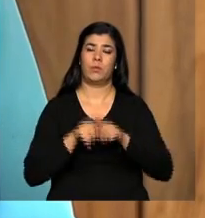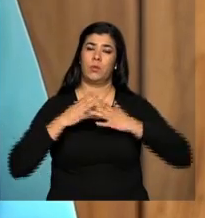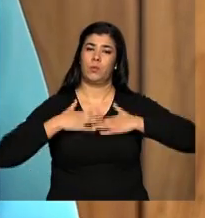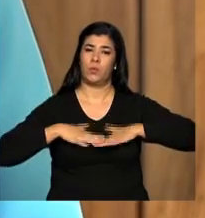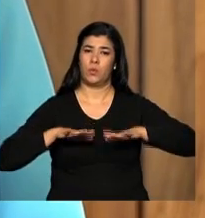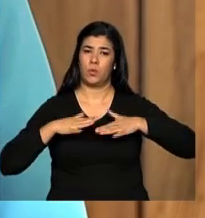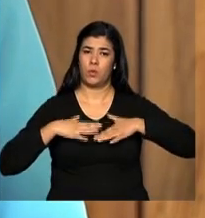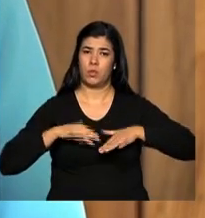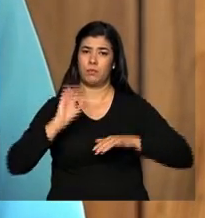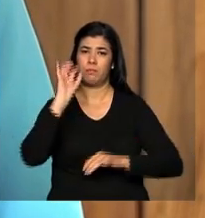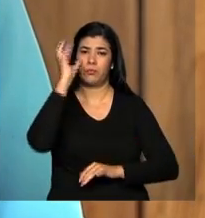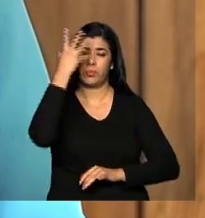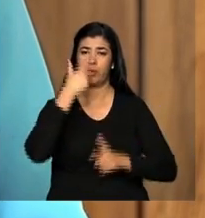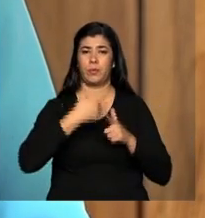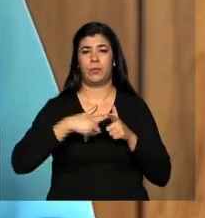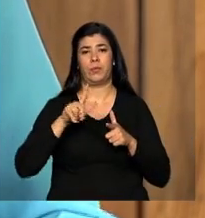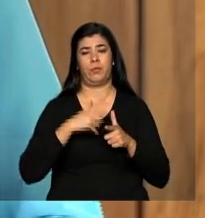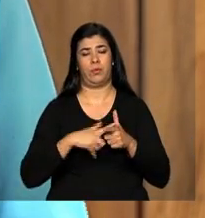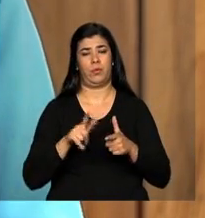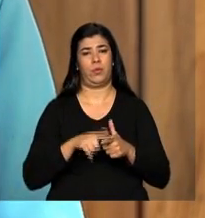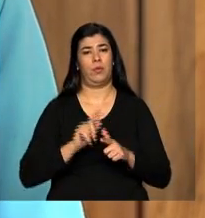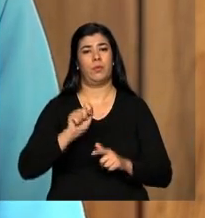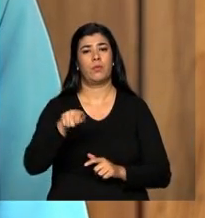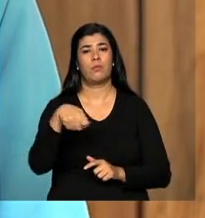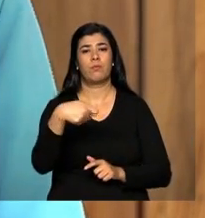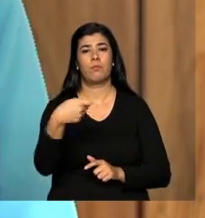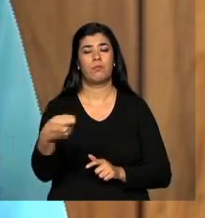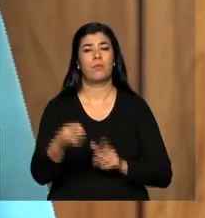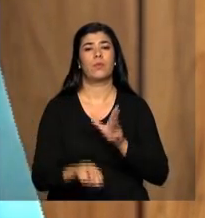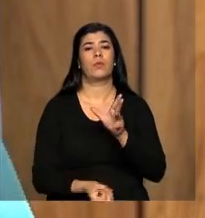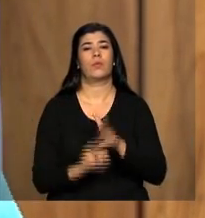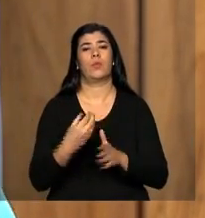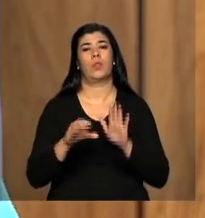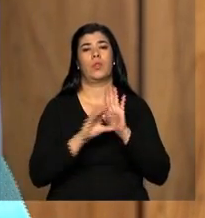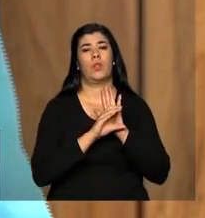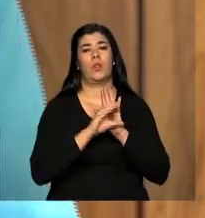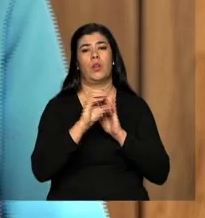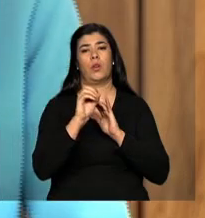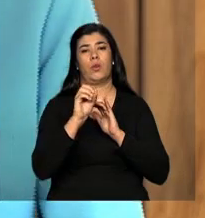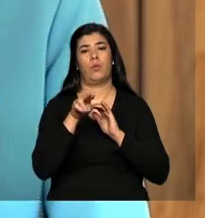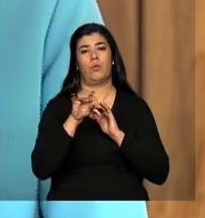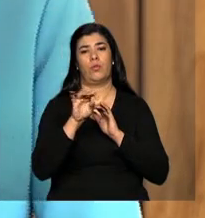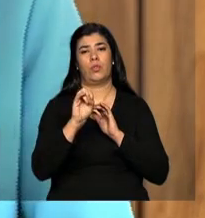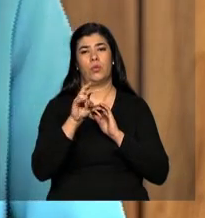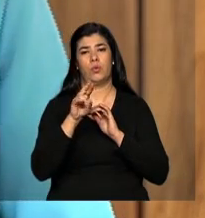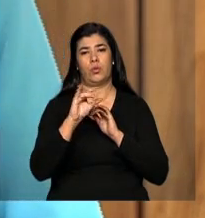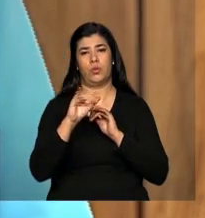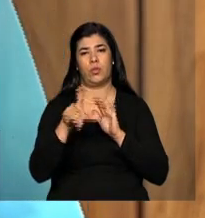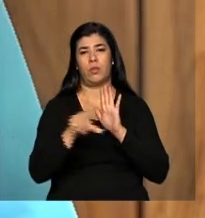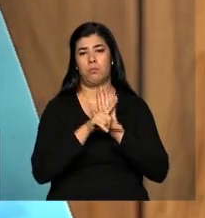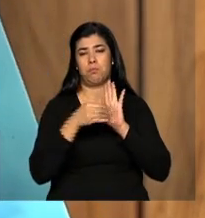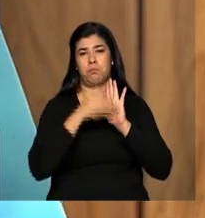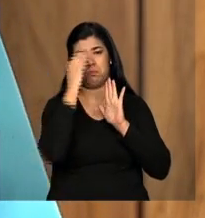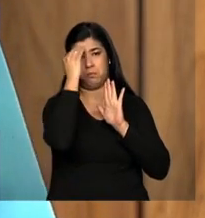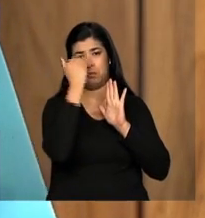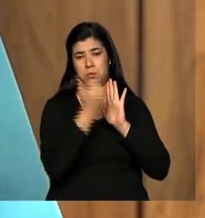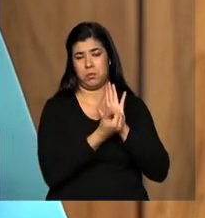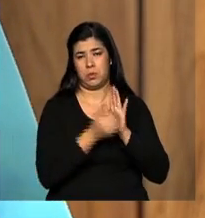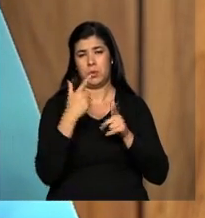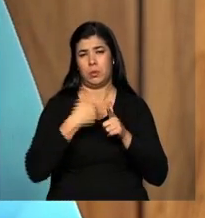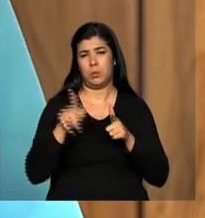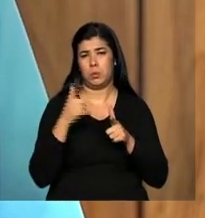pacífica e democraticamente, no marco constitucional do país, os conflitos, as dificuldades e